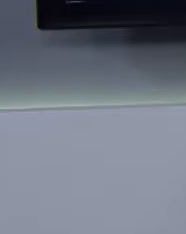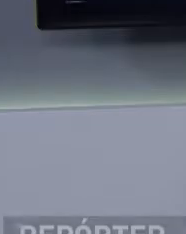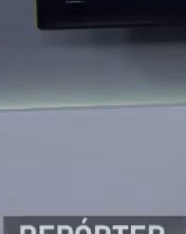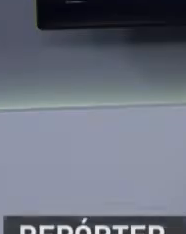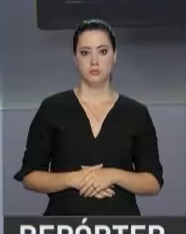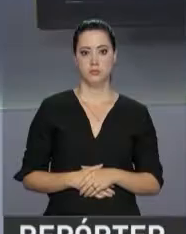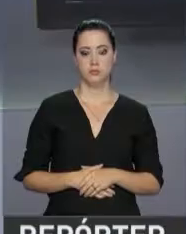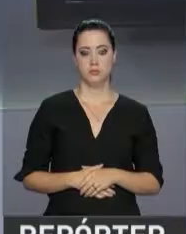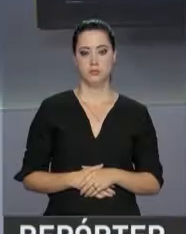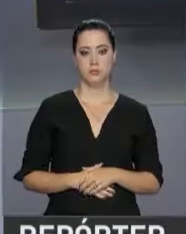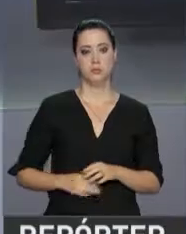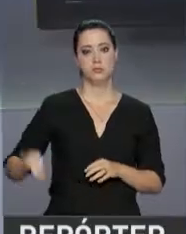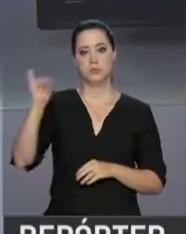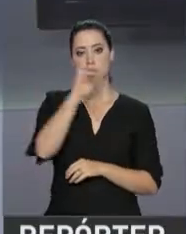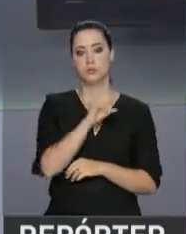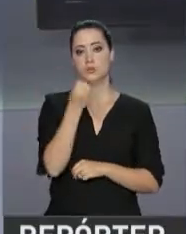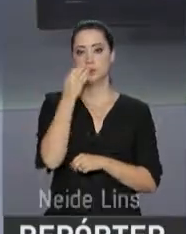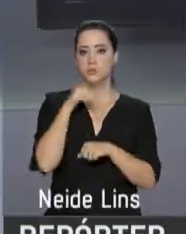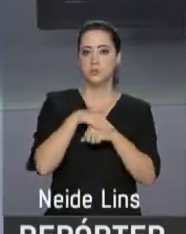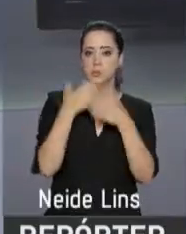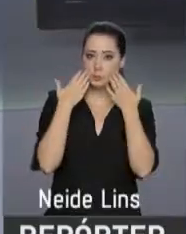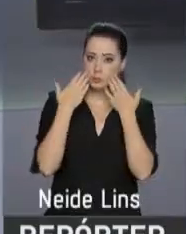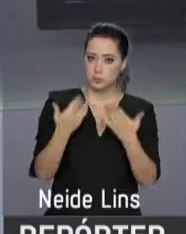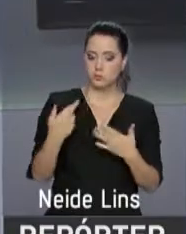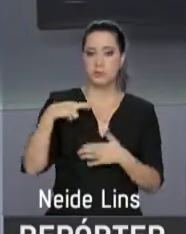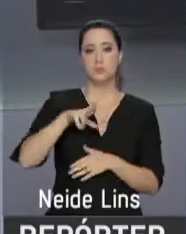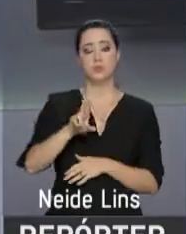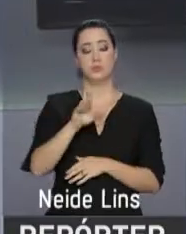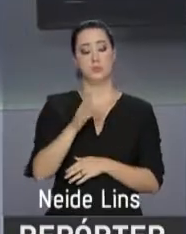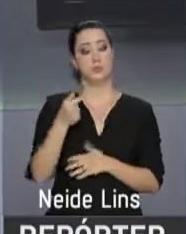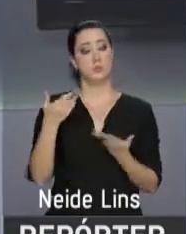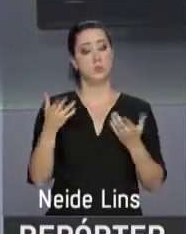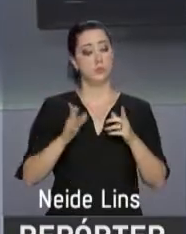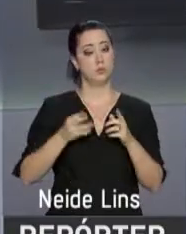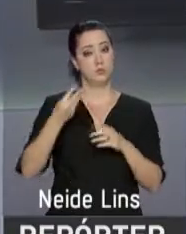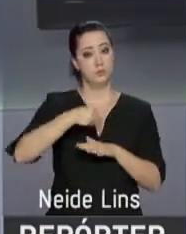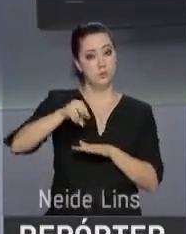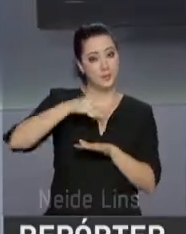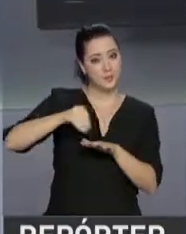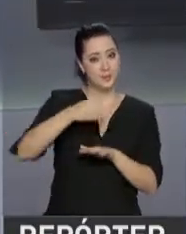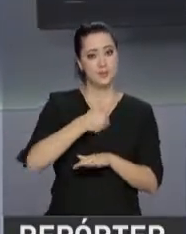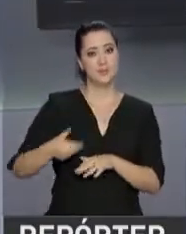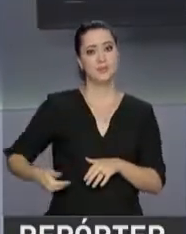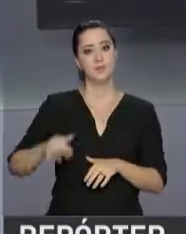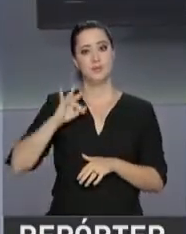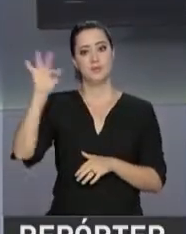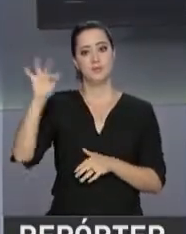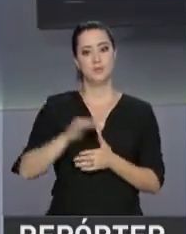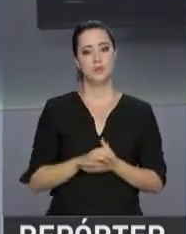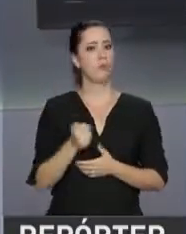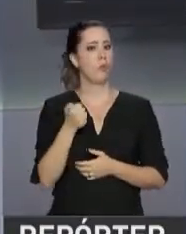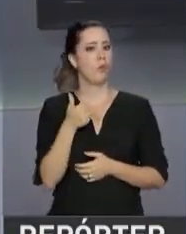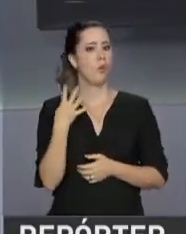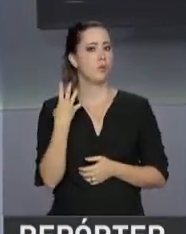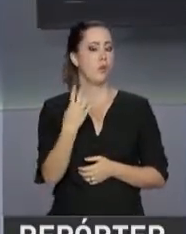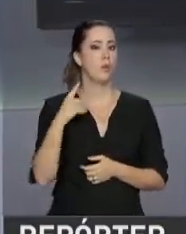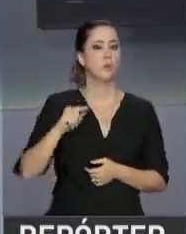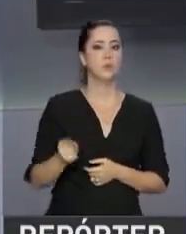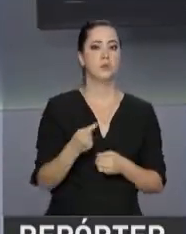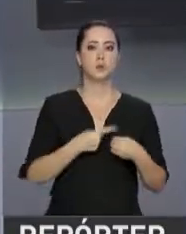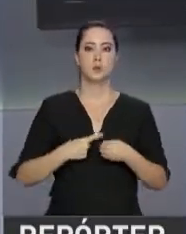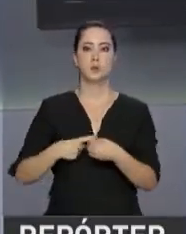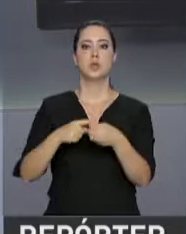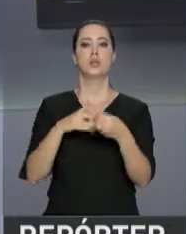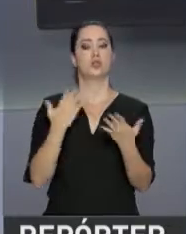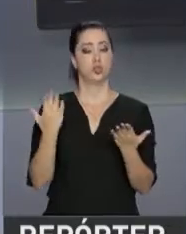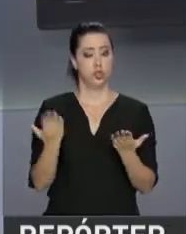olá boa noite sou beatriz albuquerque que começa agora o repórter nbr com as notícias do governo federal quase 4 mil municípios já